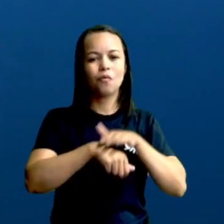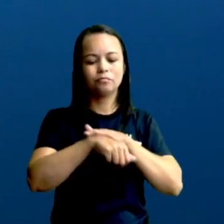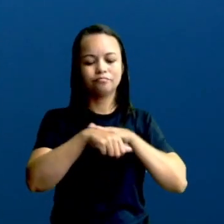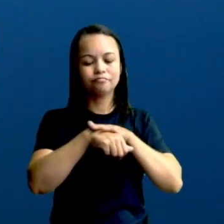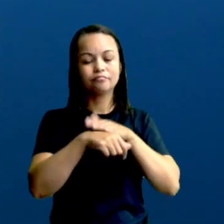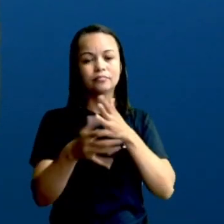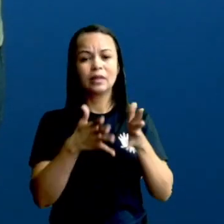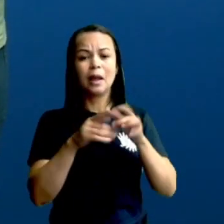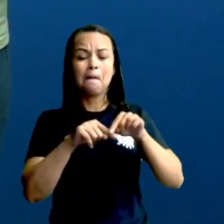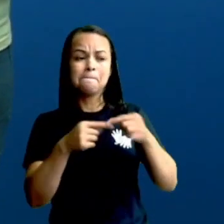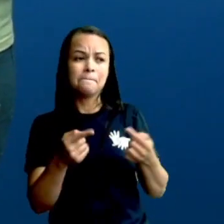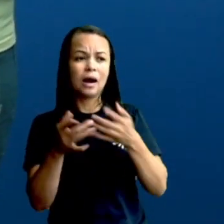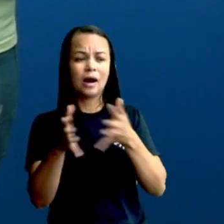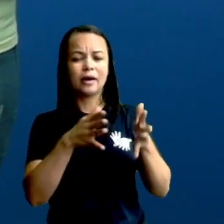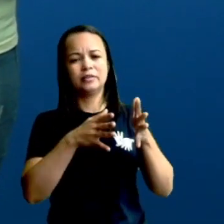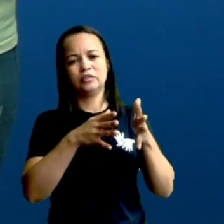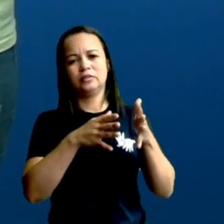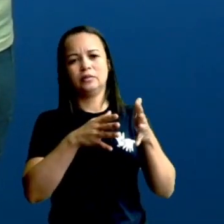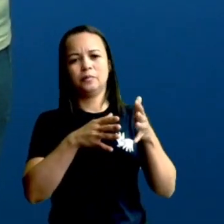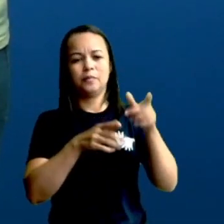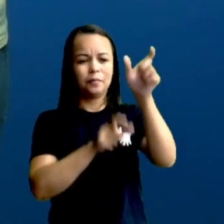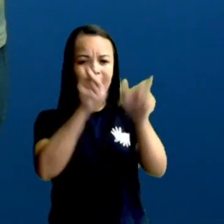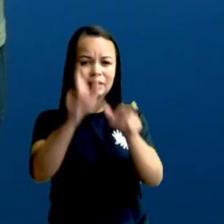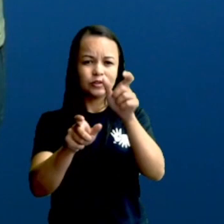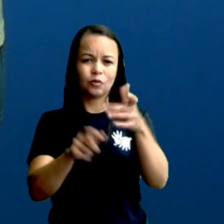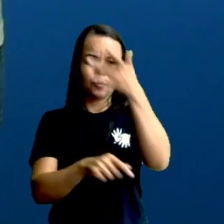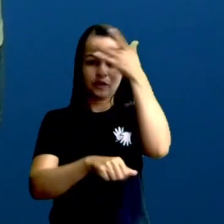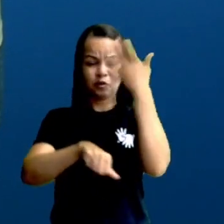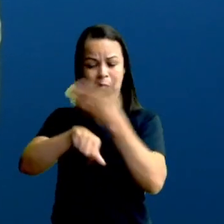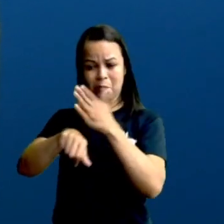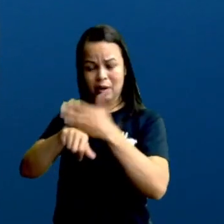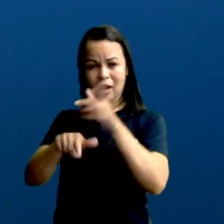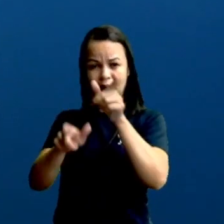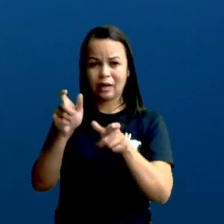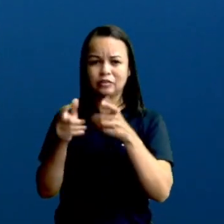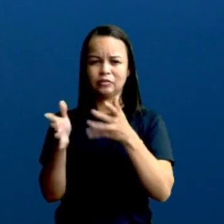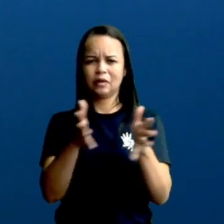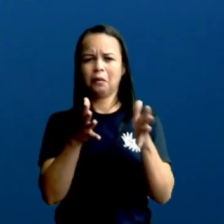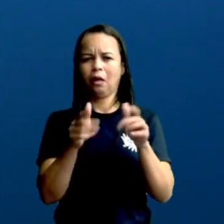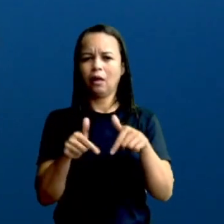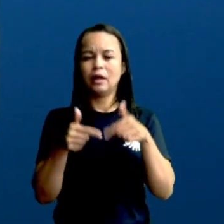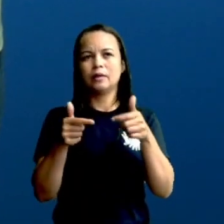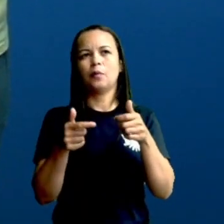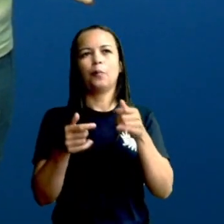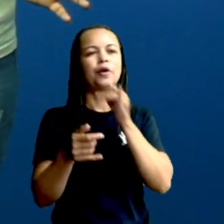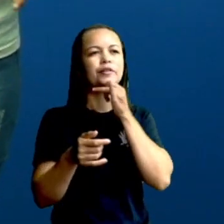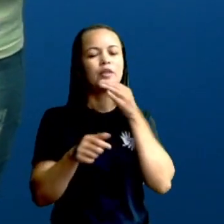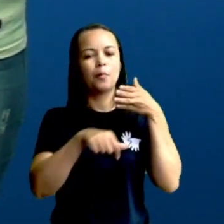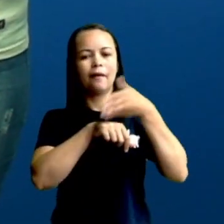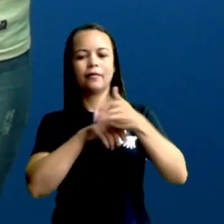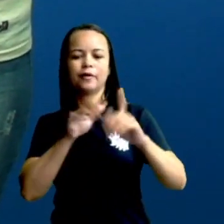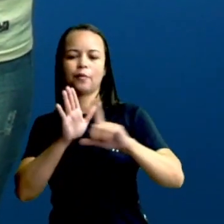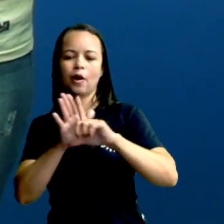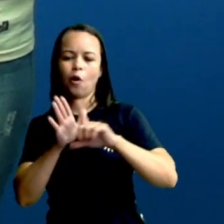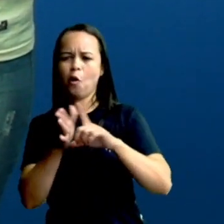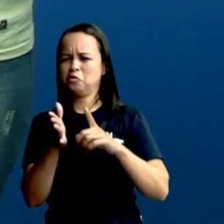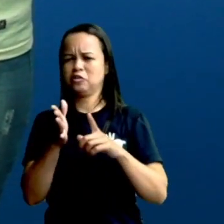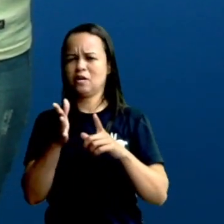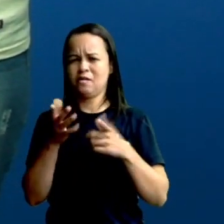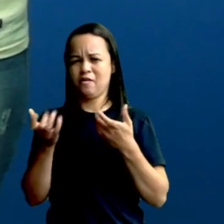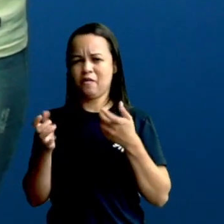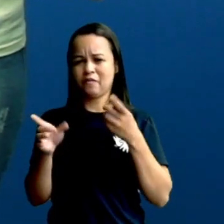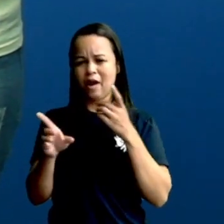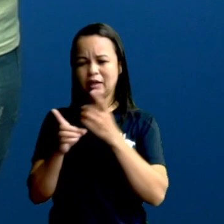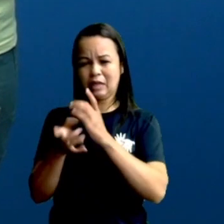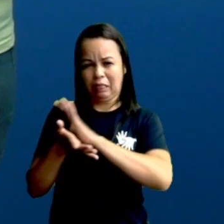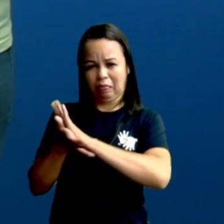que pessoas brancas têm privilégios, né? Elas não são discriminadas se entrarem numa loja, dificilmente.